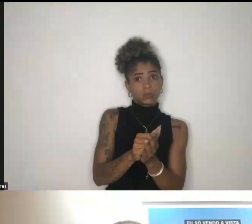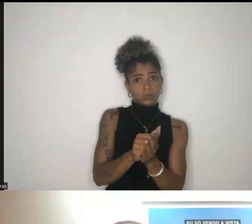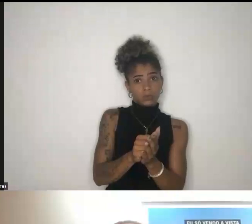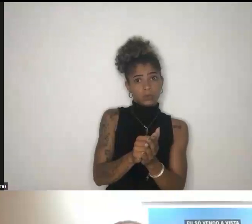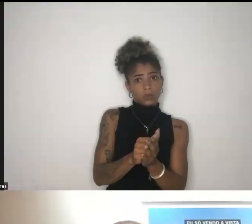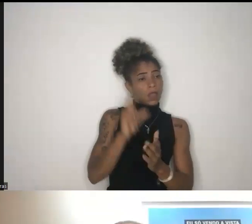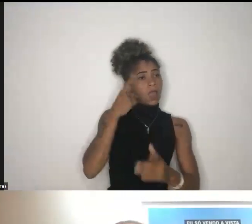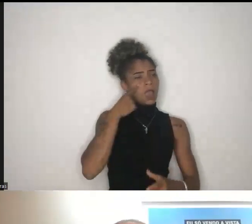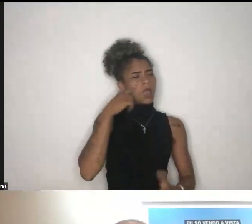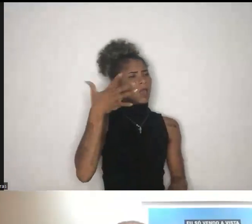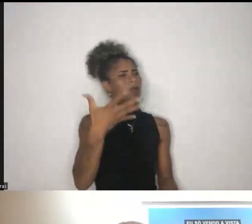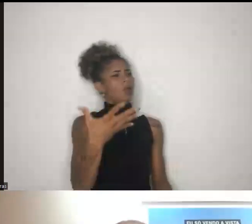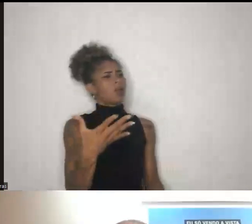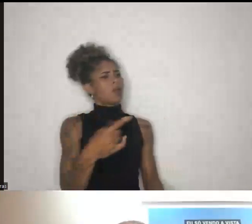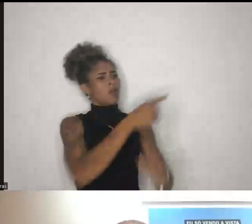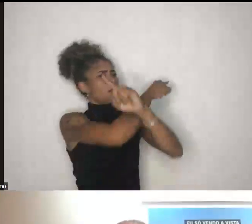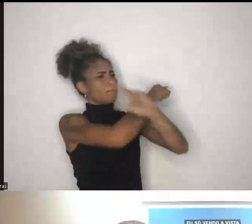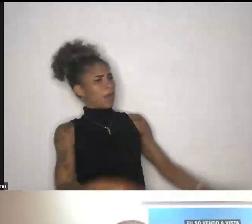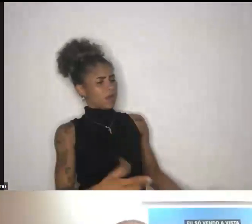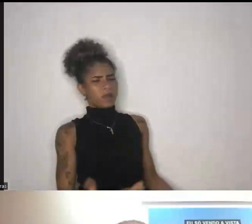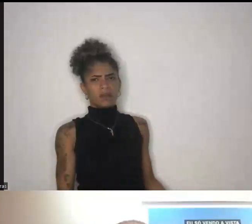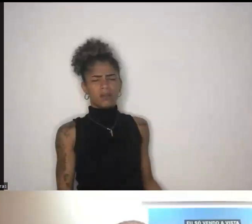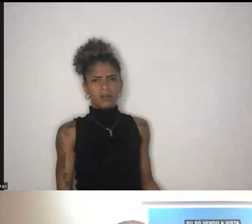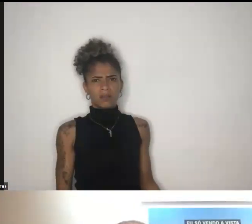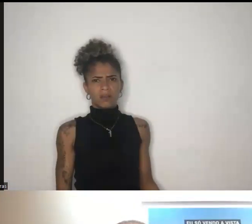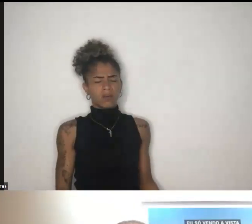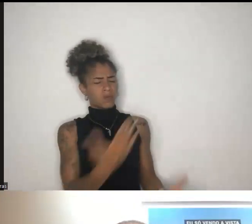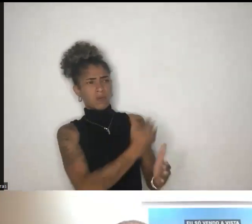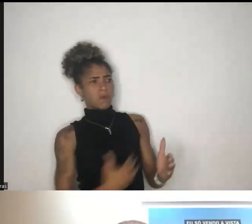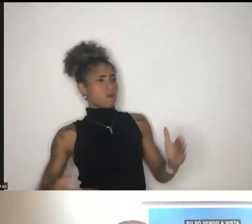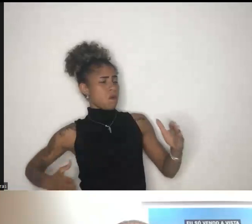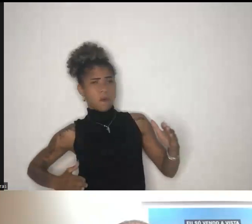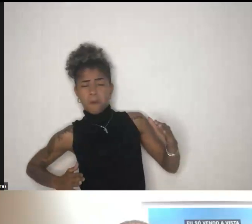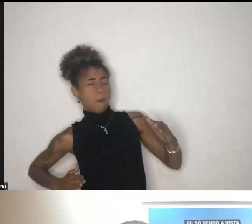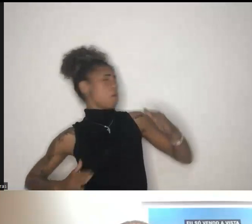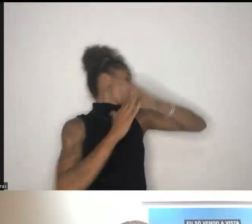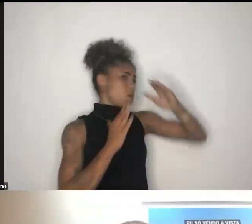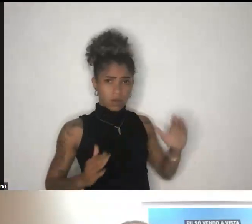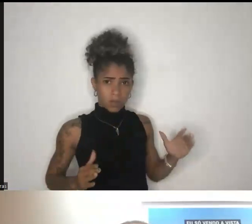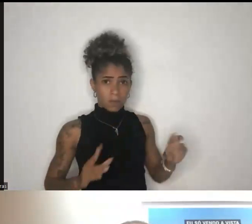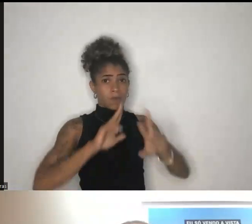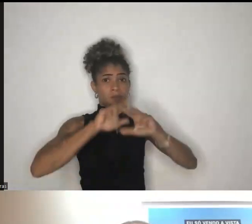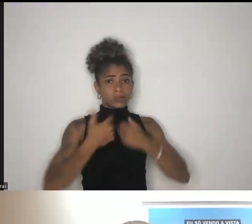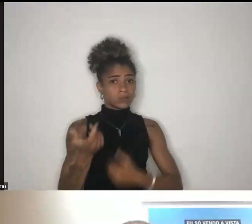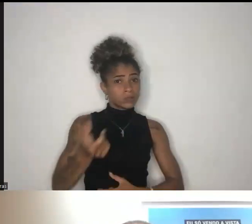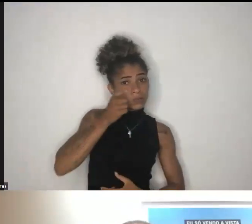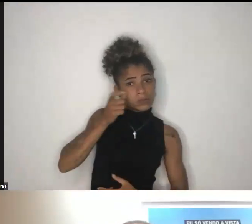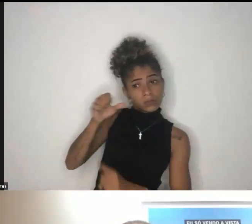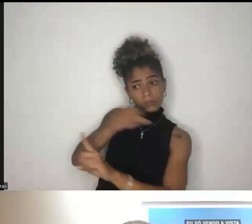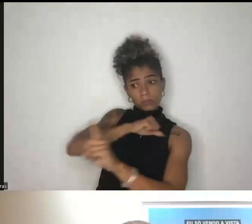tipo assim é um cancelamento assim no nível máximo porque por causa dos interesses né da sociedade